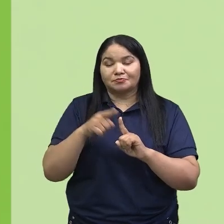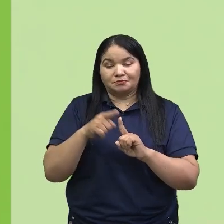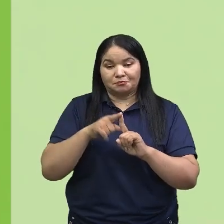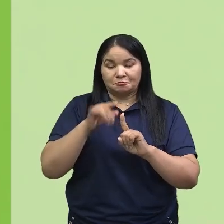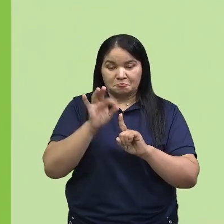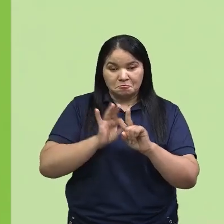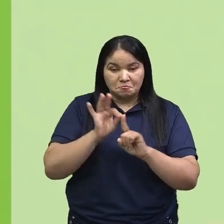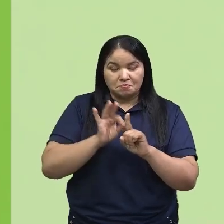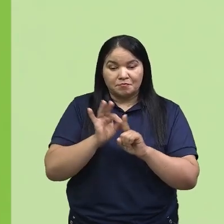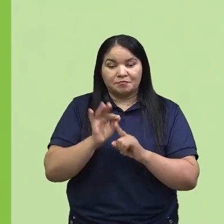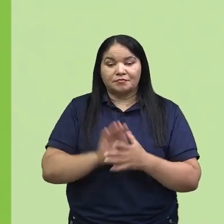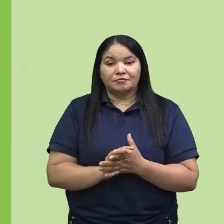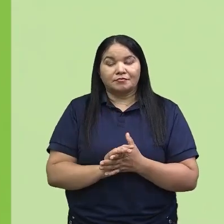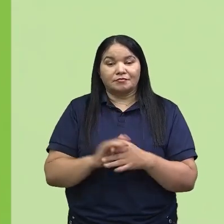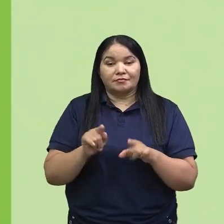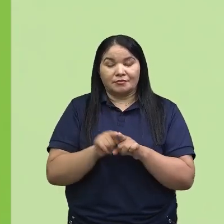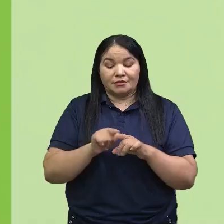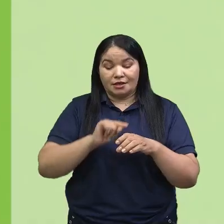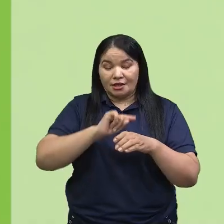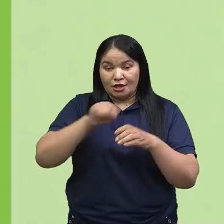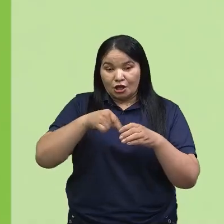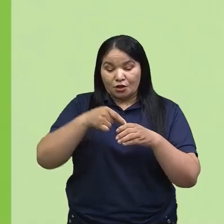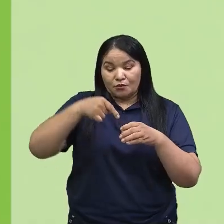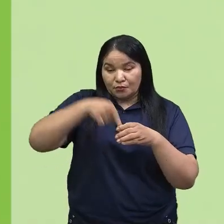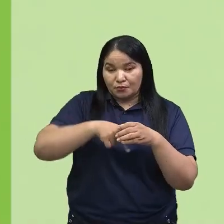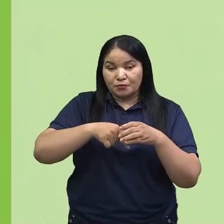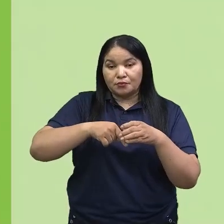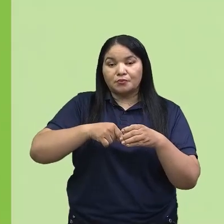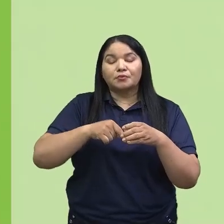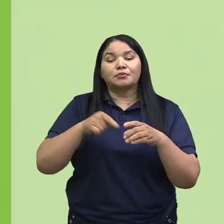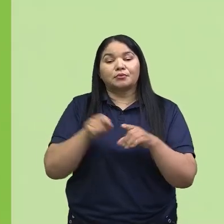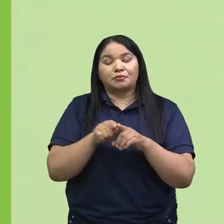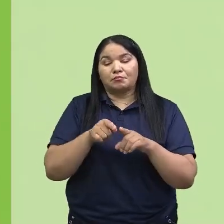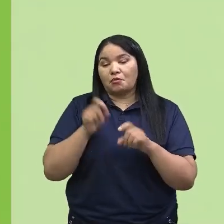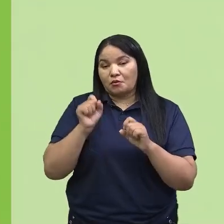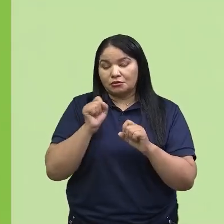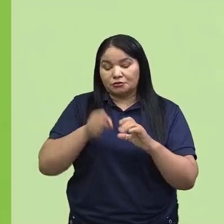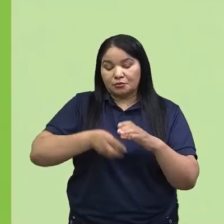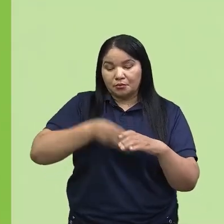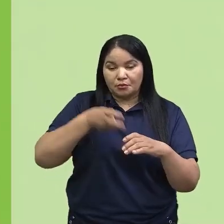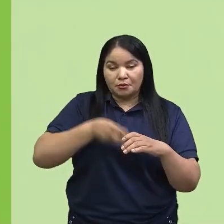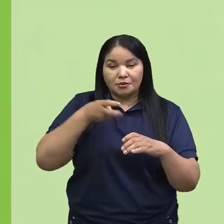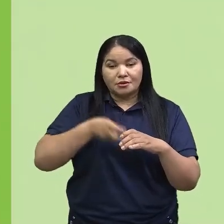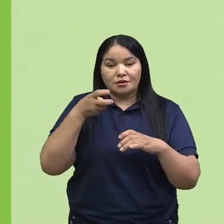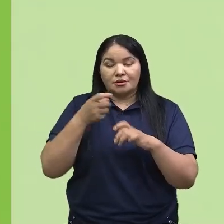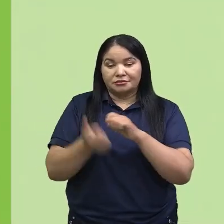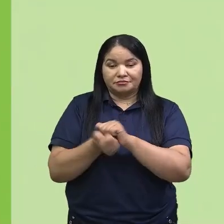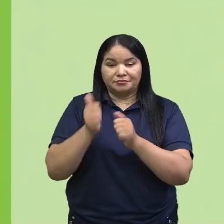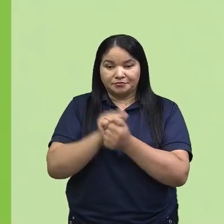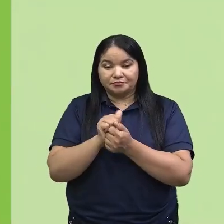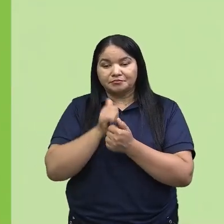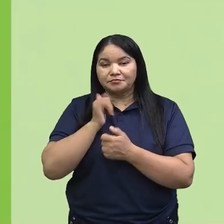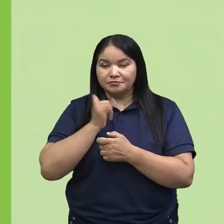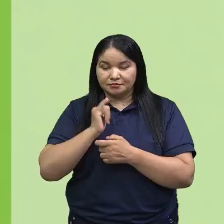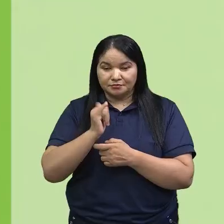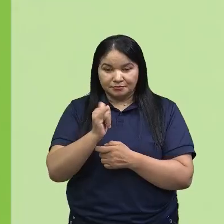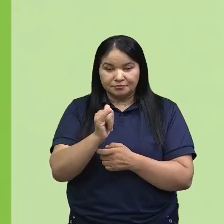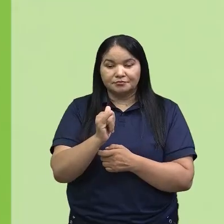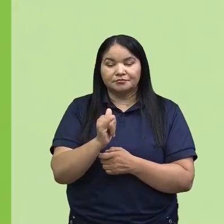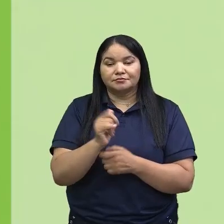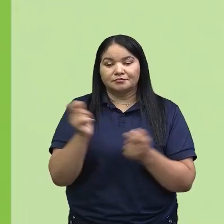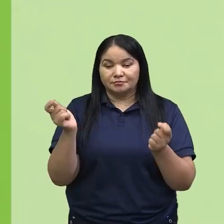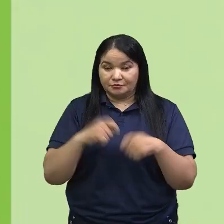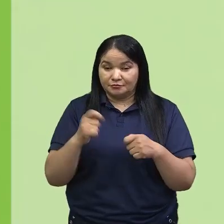pessoal? O calor emanando do núcleo da Terra, que pode ser aproveitado para ser transformado em energia elétrica,